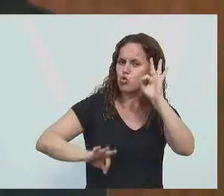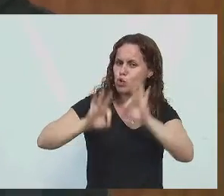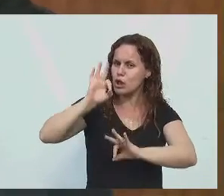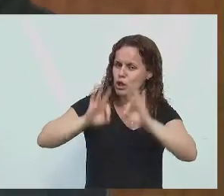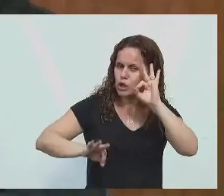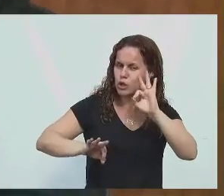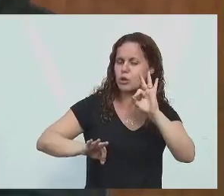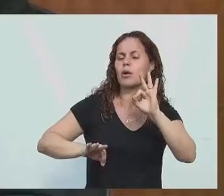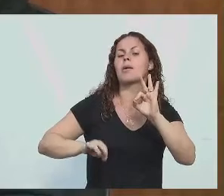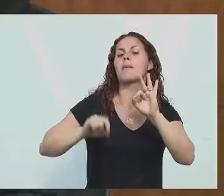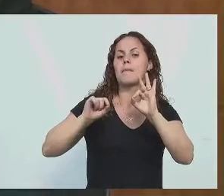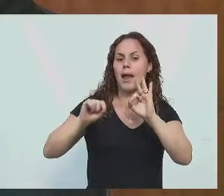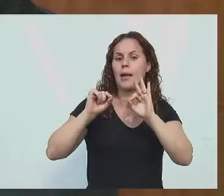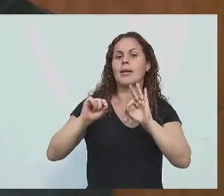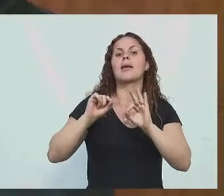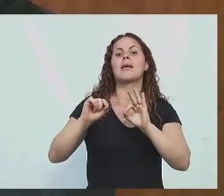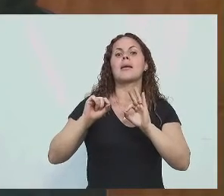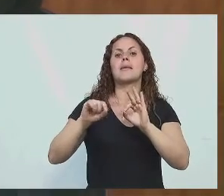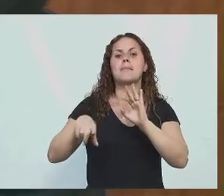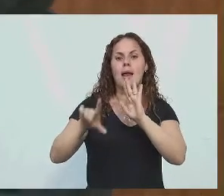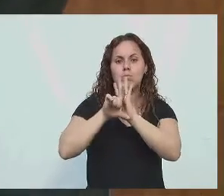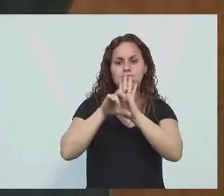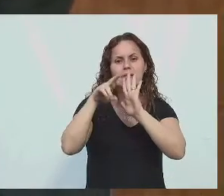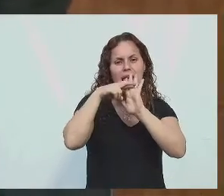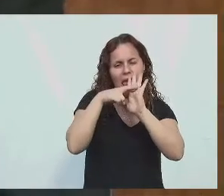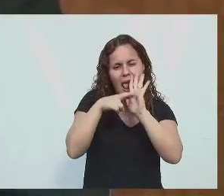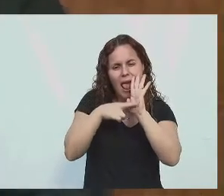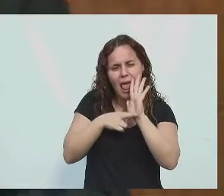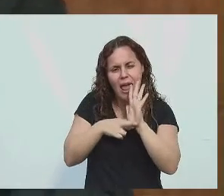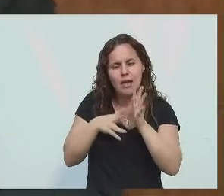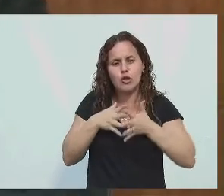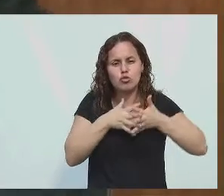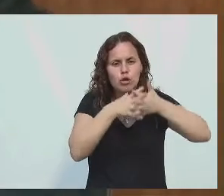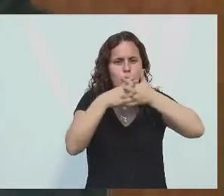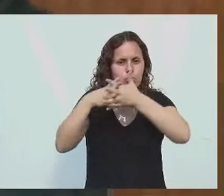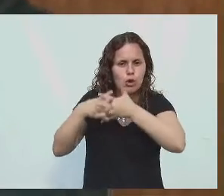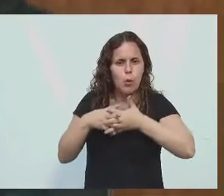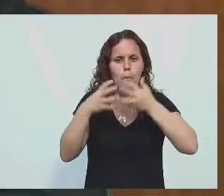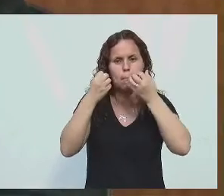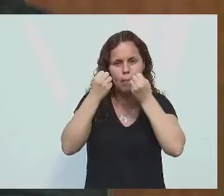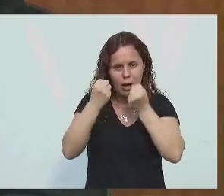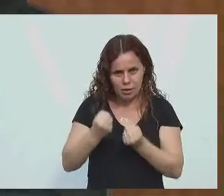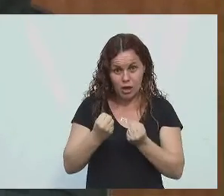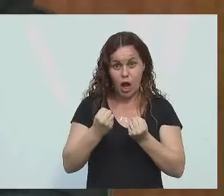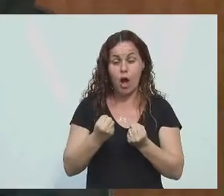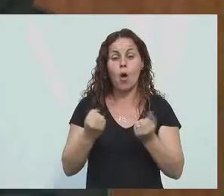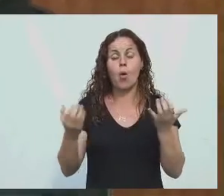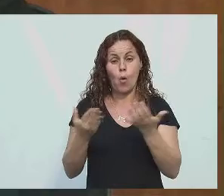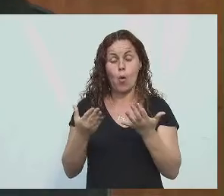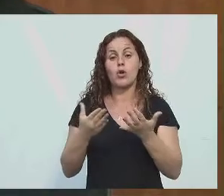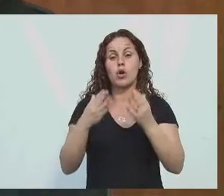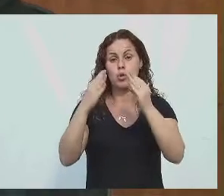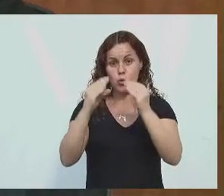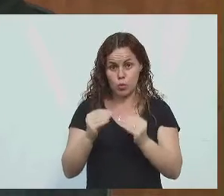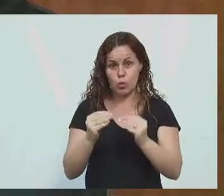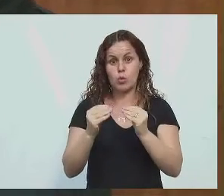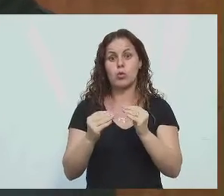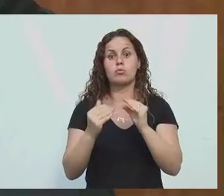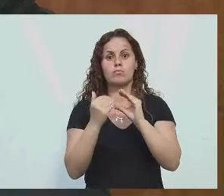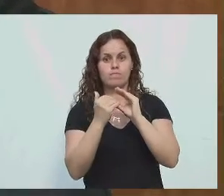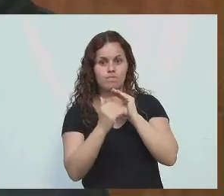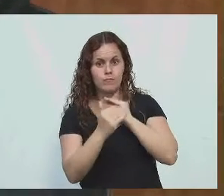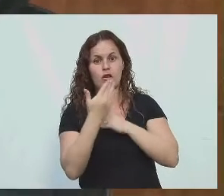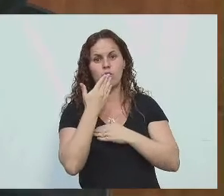o transporte de carga pesada. Então, eu estou aqui encaminhando, na noite de hoje, para o Executivo, uma indicação solicitando que